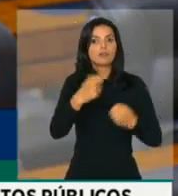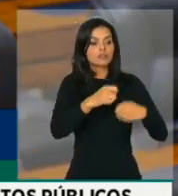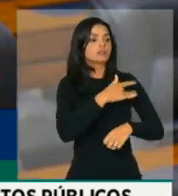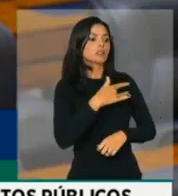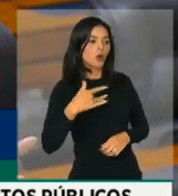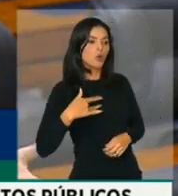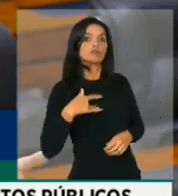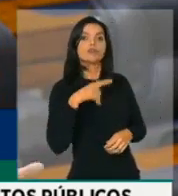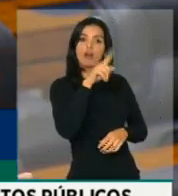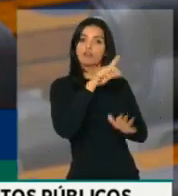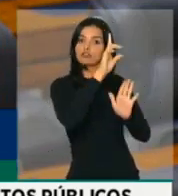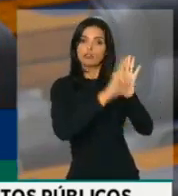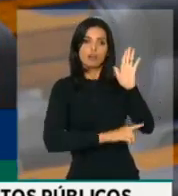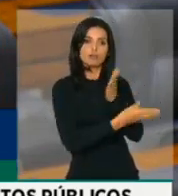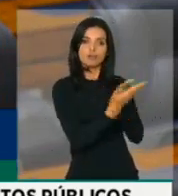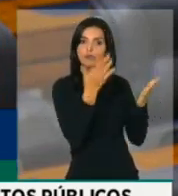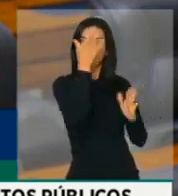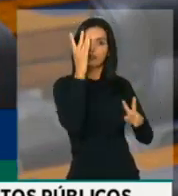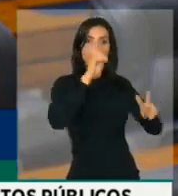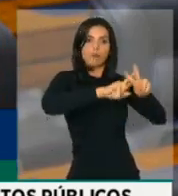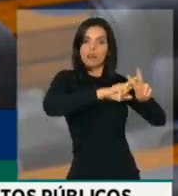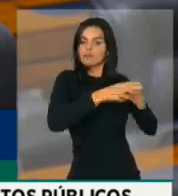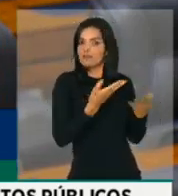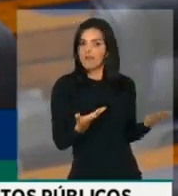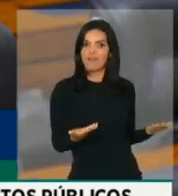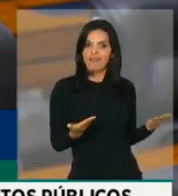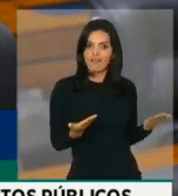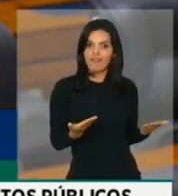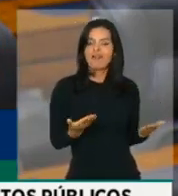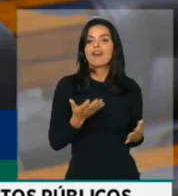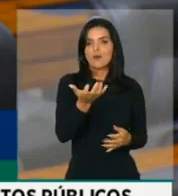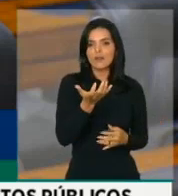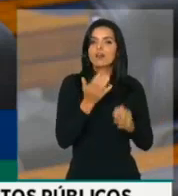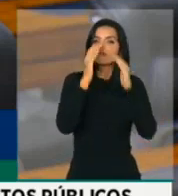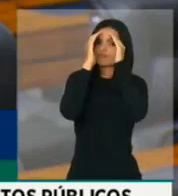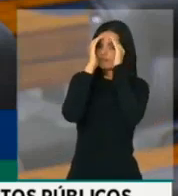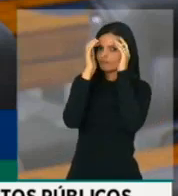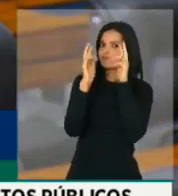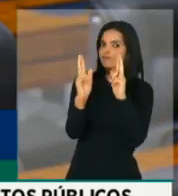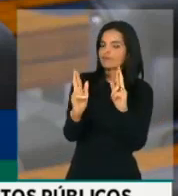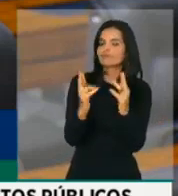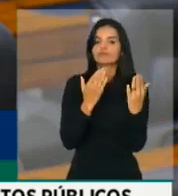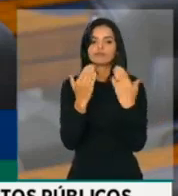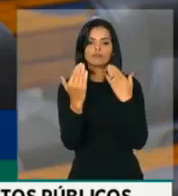direito de quem está em situação de privação de liberdade. Então, queria, com todo respeito,